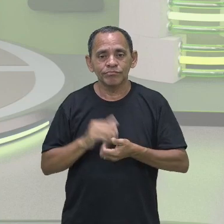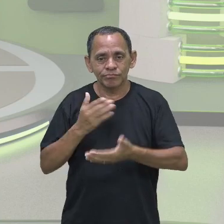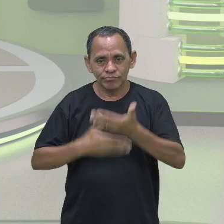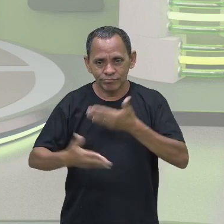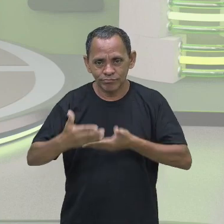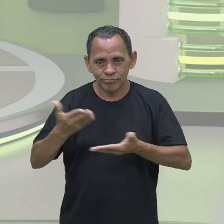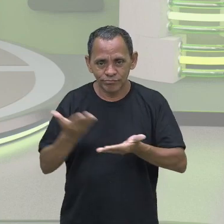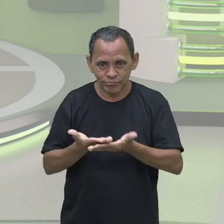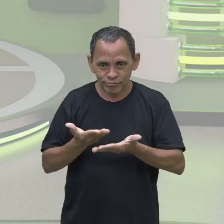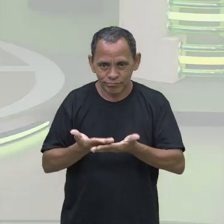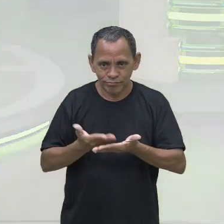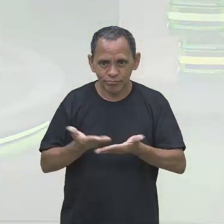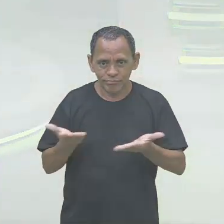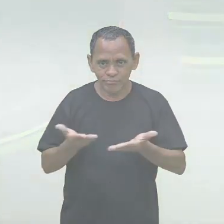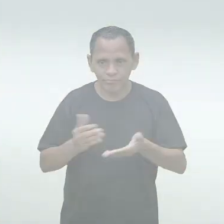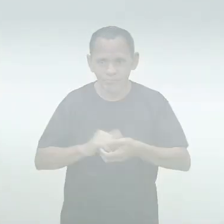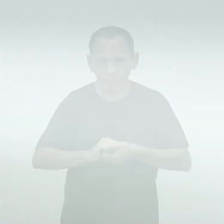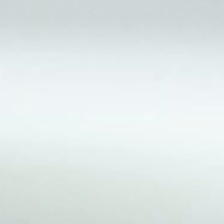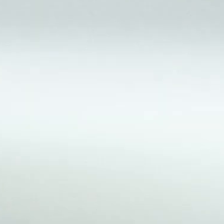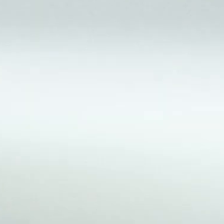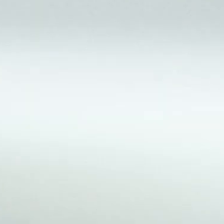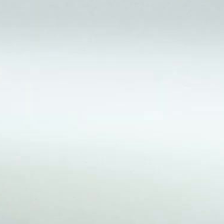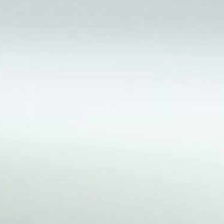nossa aula de hoje.